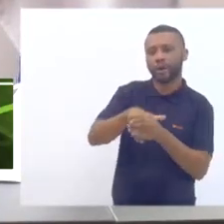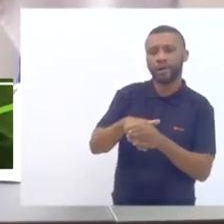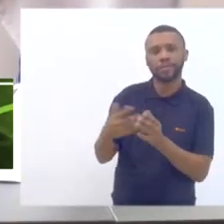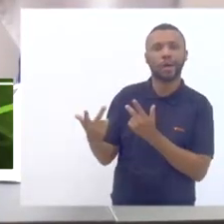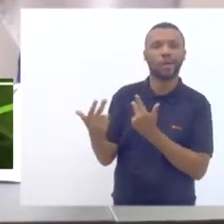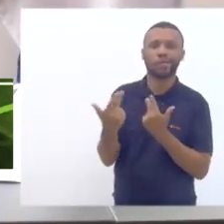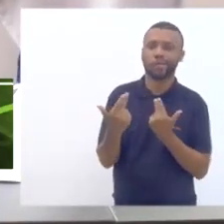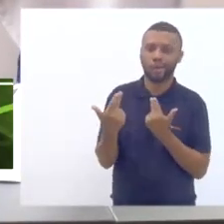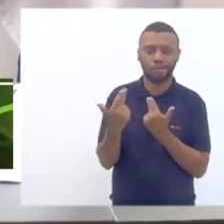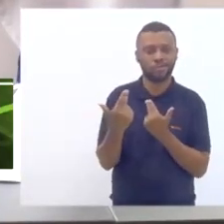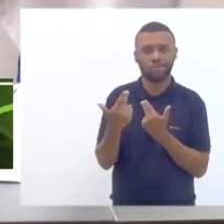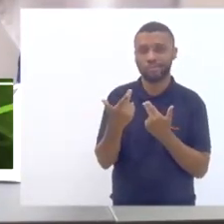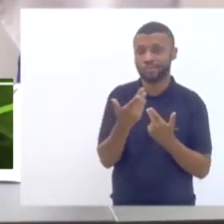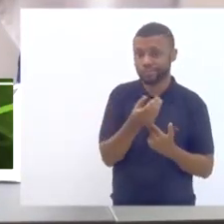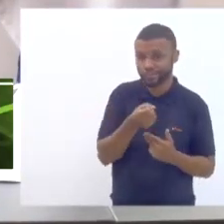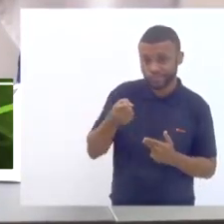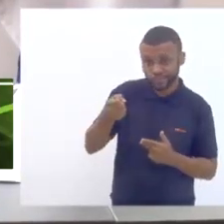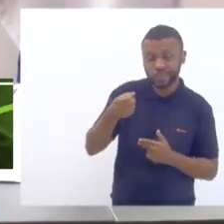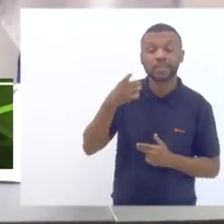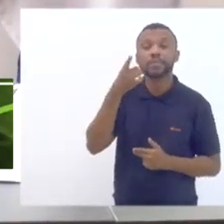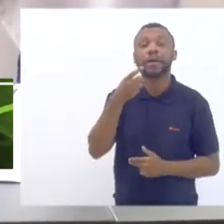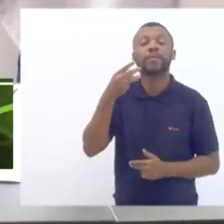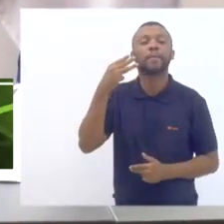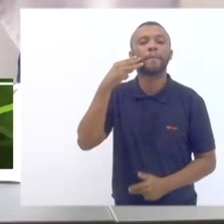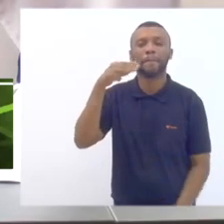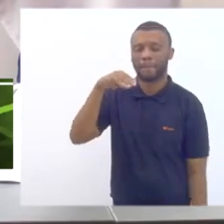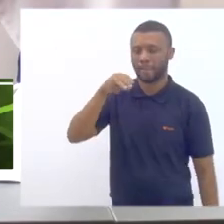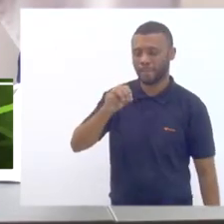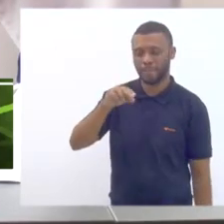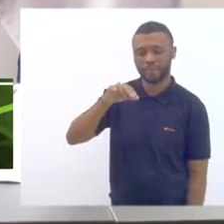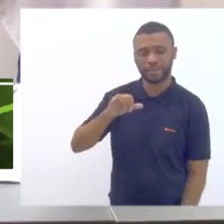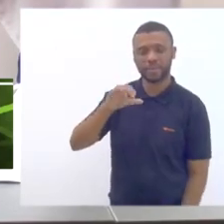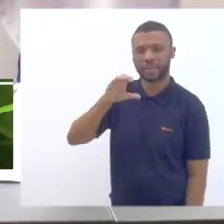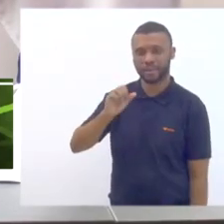agora com a deputada Mônica Francisco.